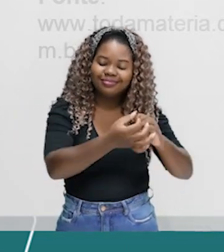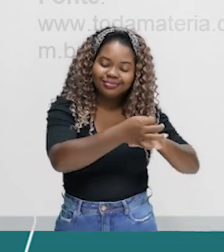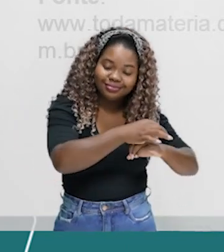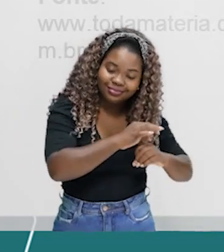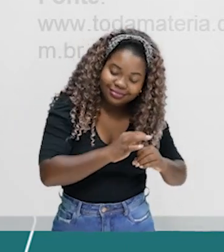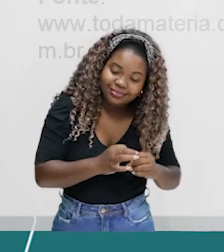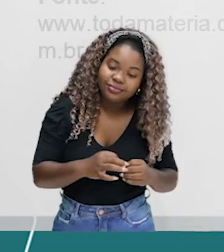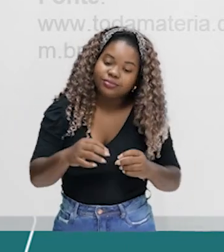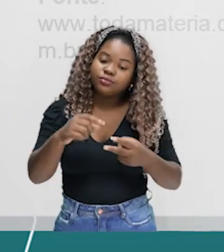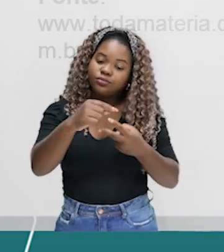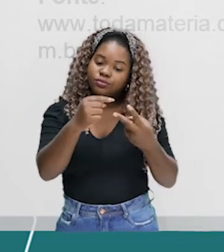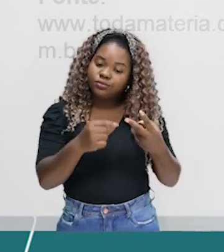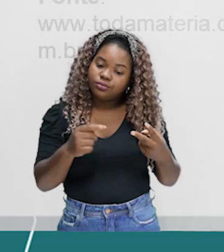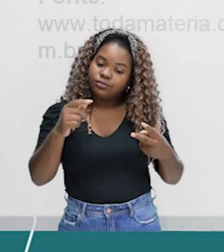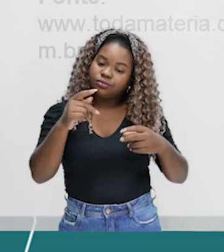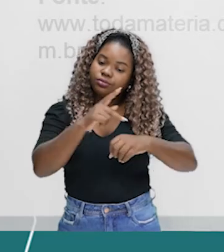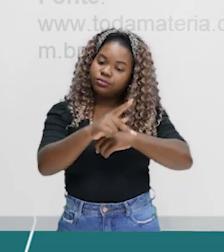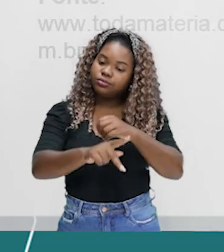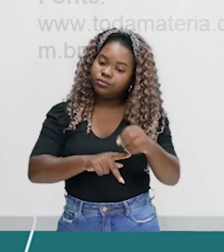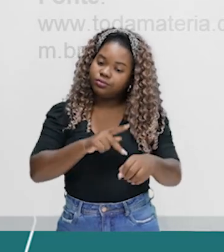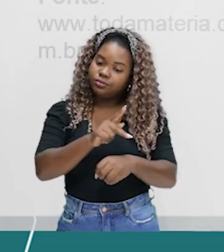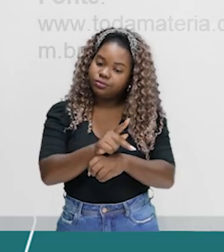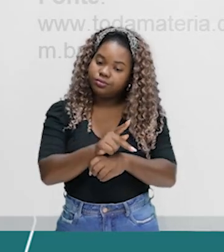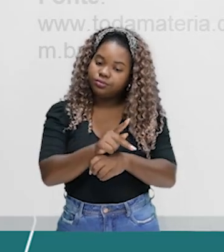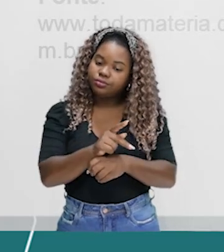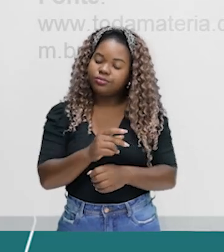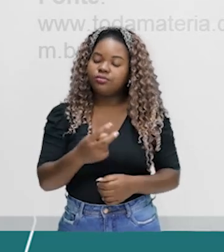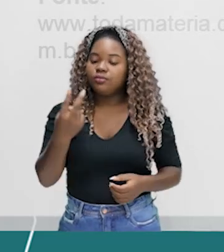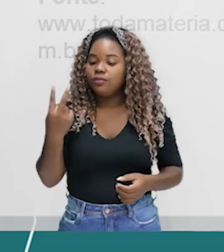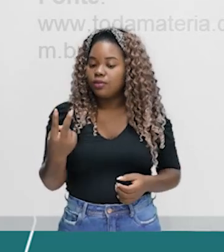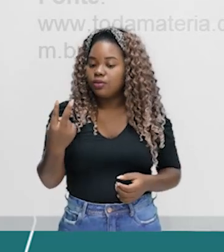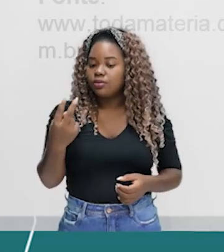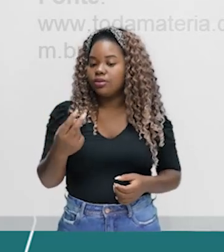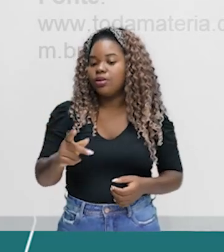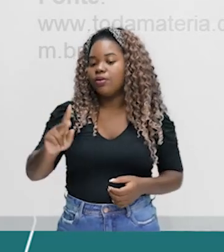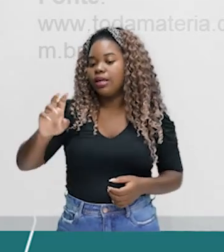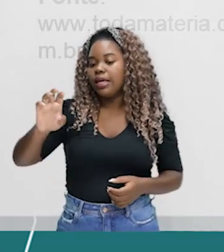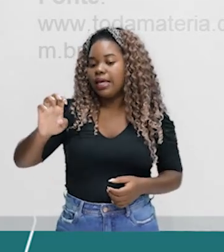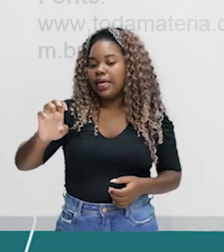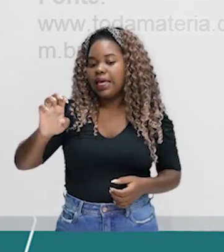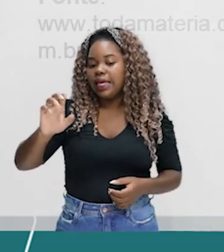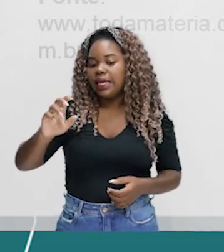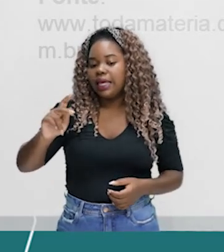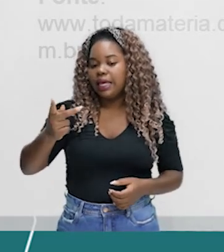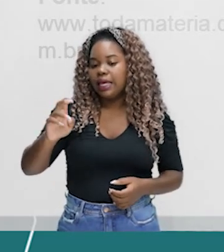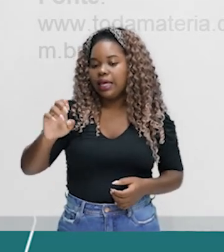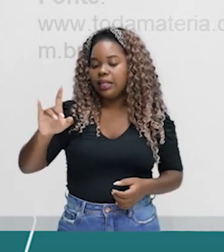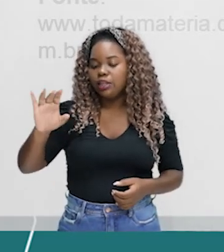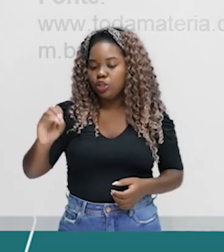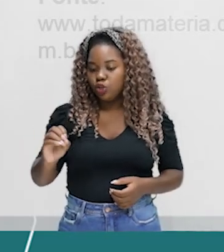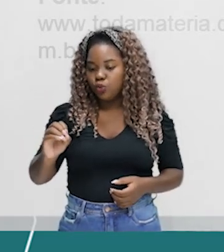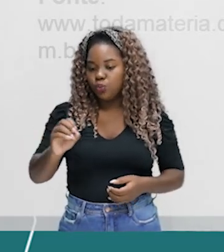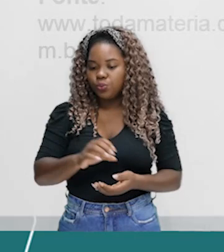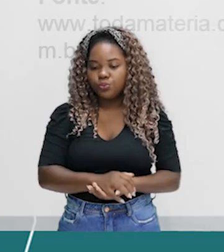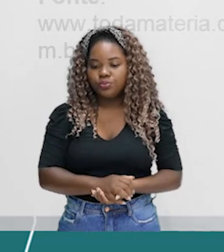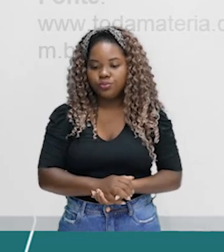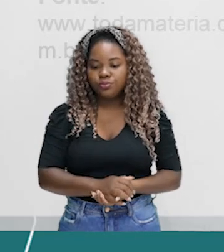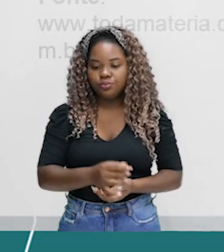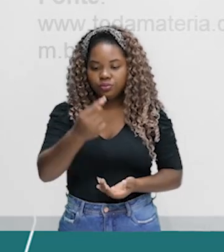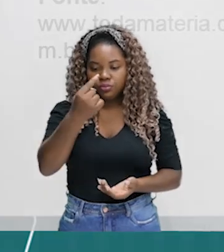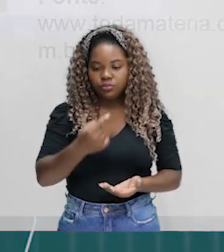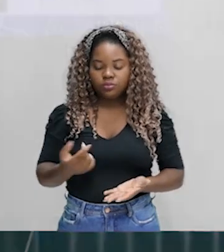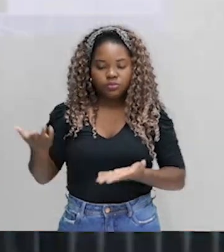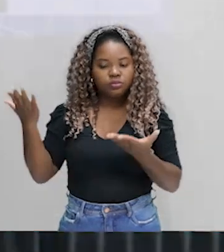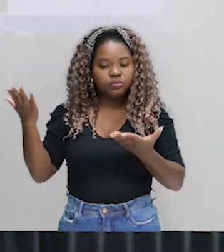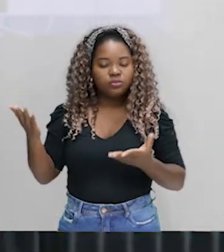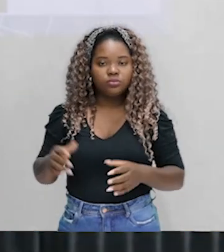2 prótons. E o elemento químico que tem 2 prótons é o gás hélio, tá? Então, aqui, de 2 átomos de